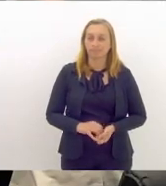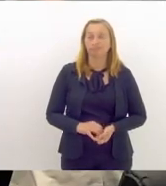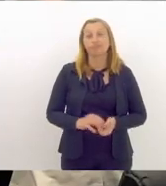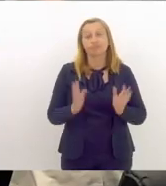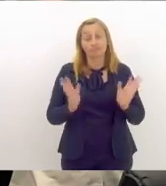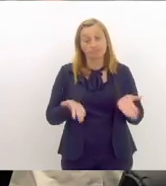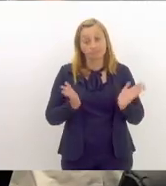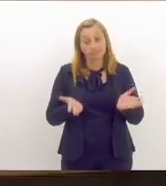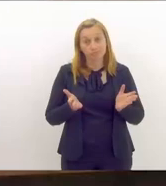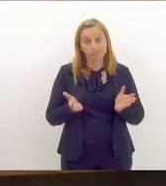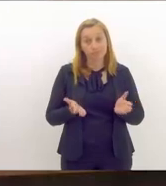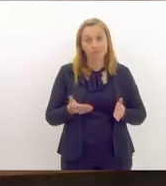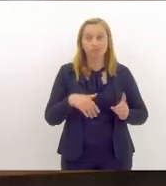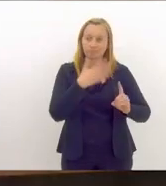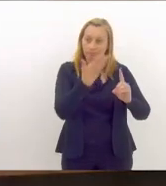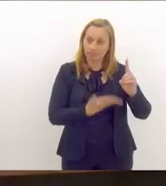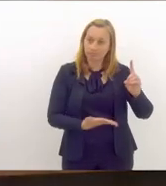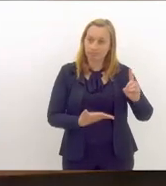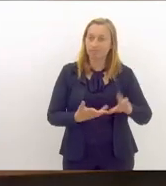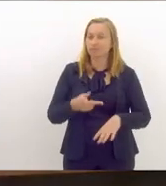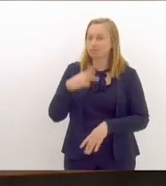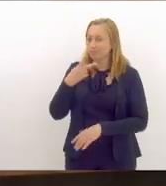Agora passo a palavra ao nosso homenageado.